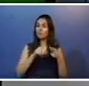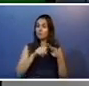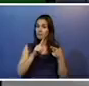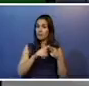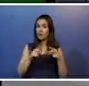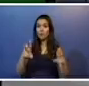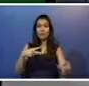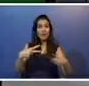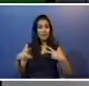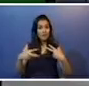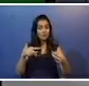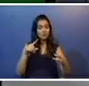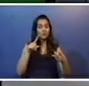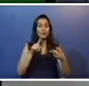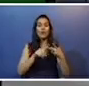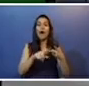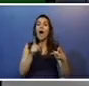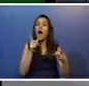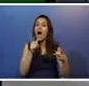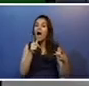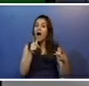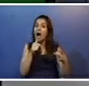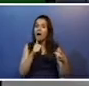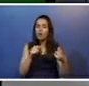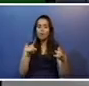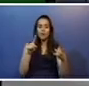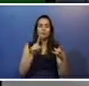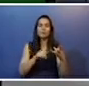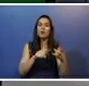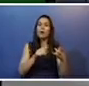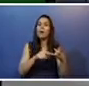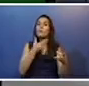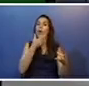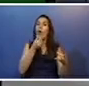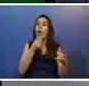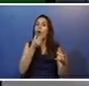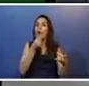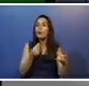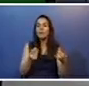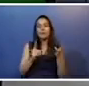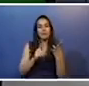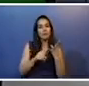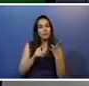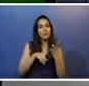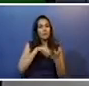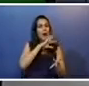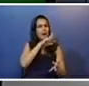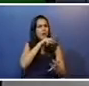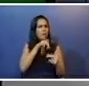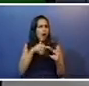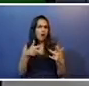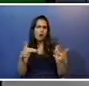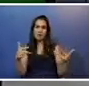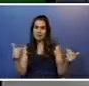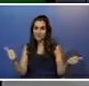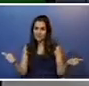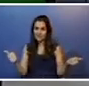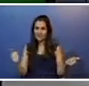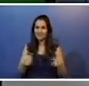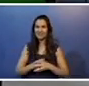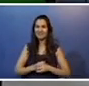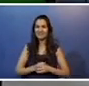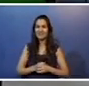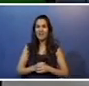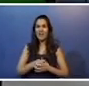do homem, pelo vento, tá? Você vai escolher uma dessas figuras.